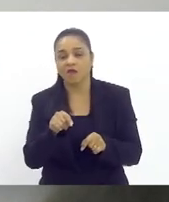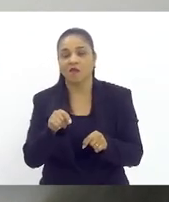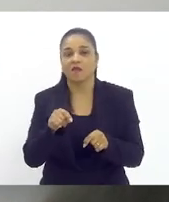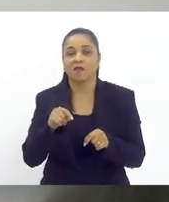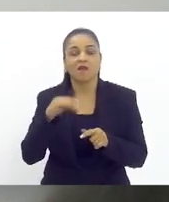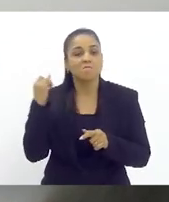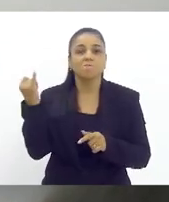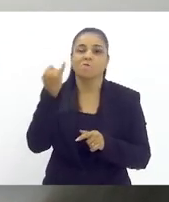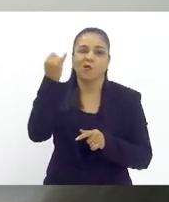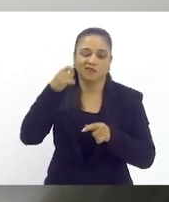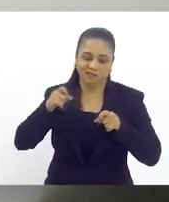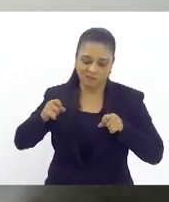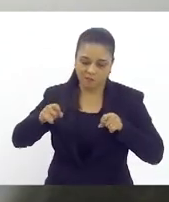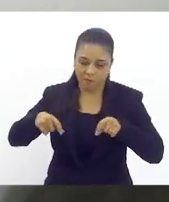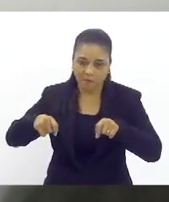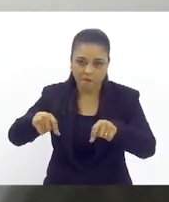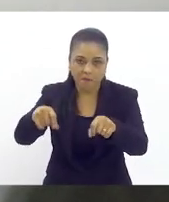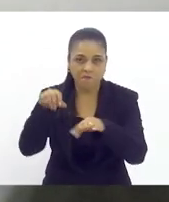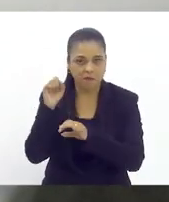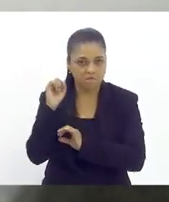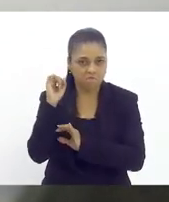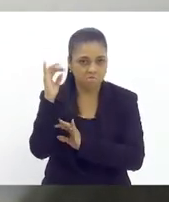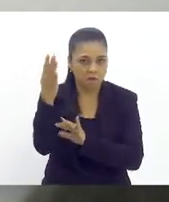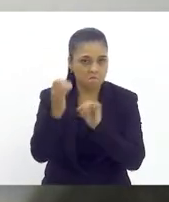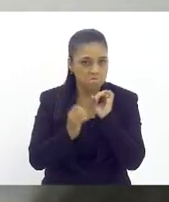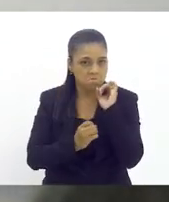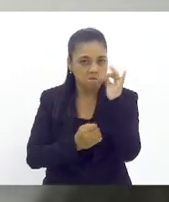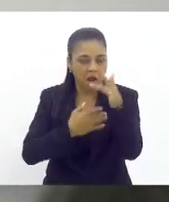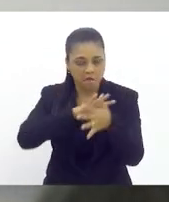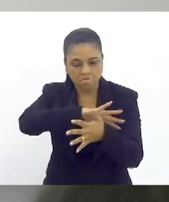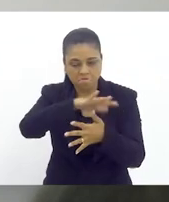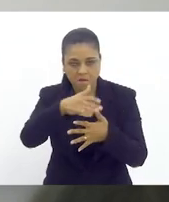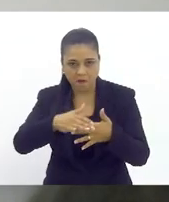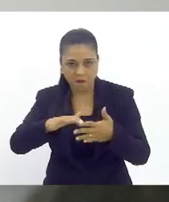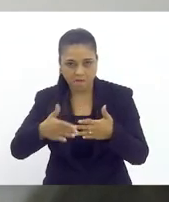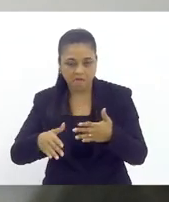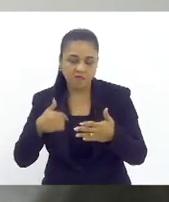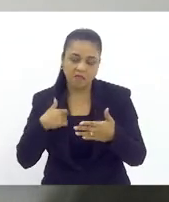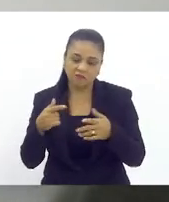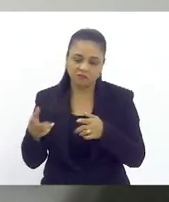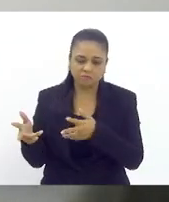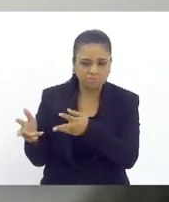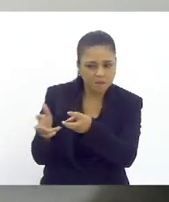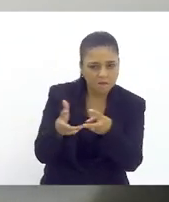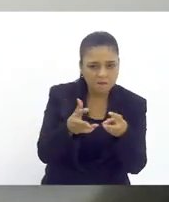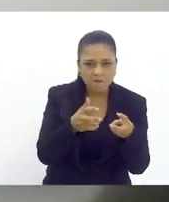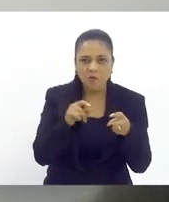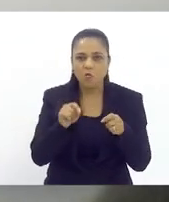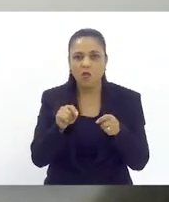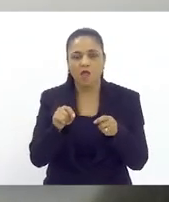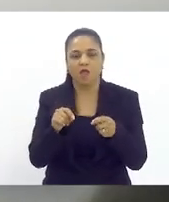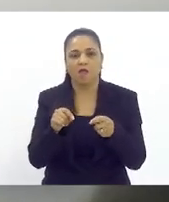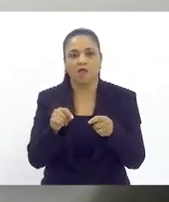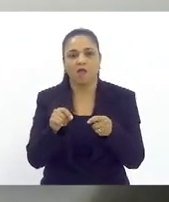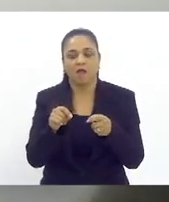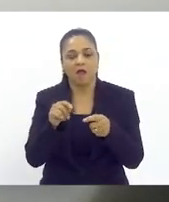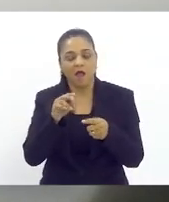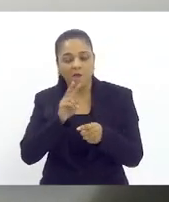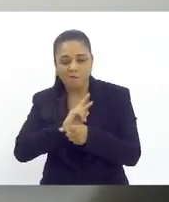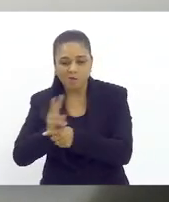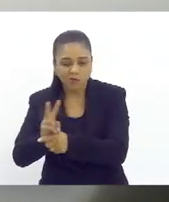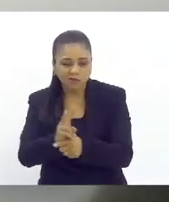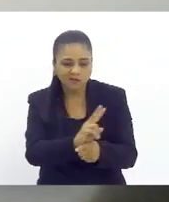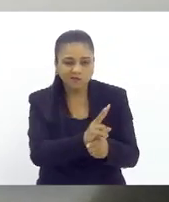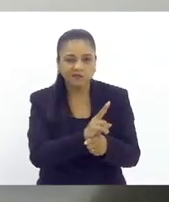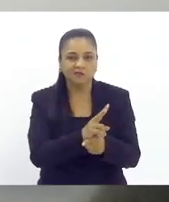da Mata Atlântica por outro lado a gente tá vendo todas essas mechas e esse ataque acontecendo a proteção do bioma do você tem